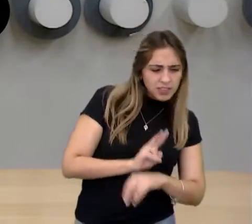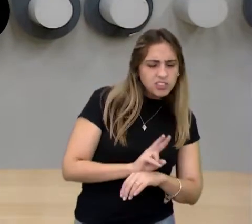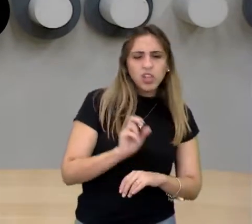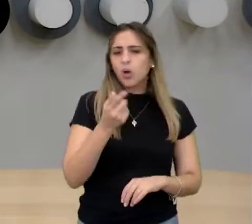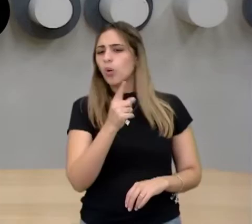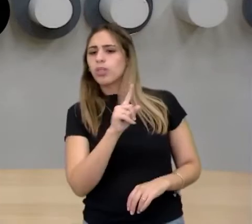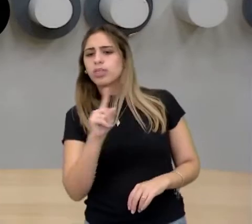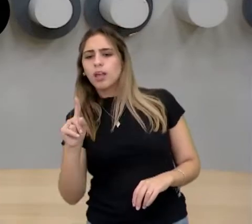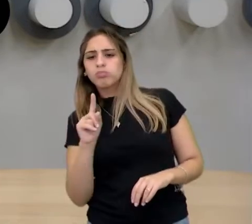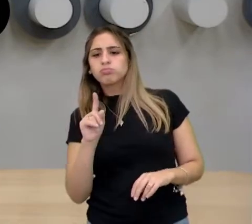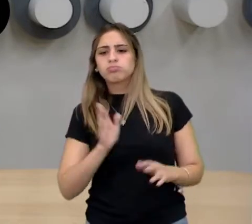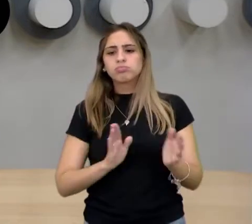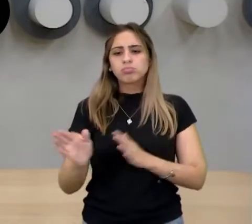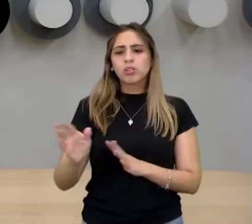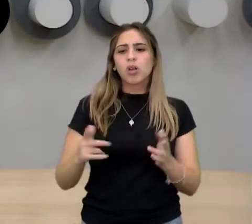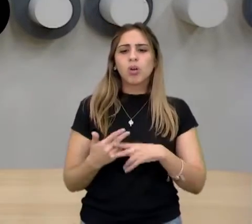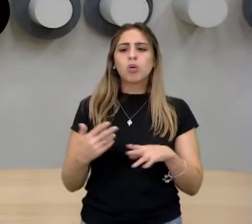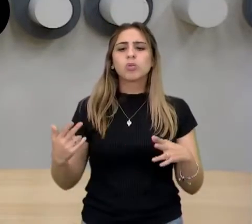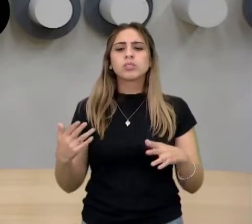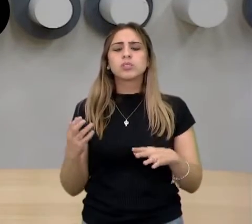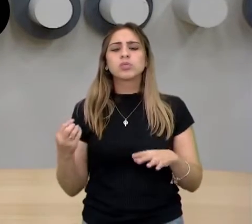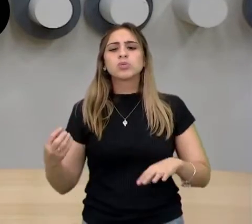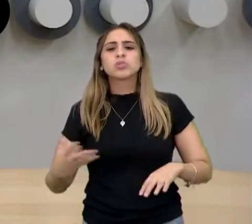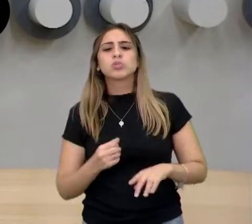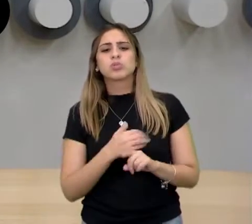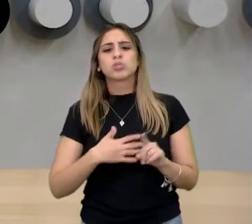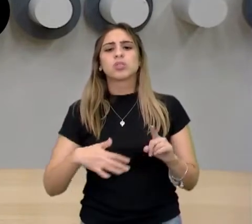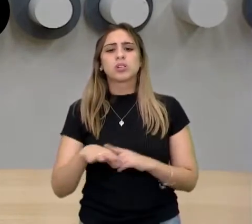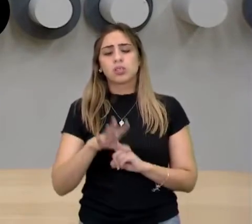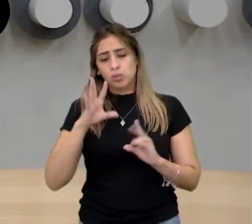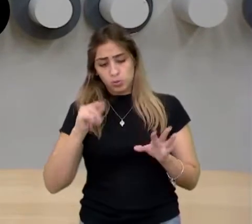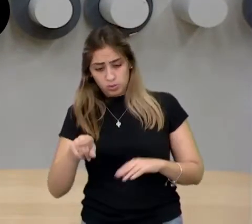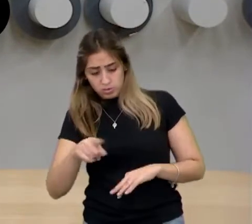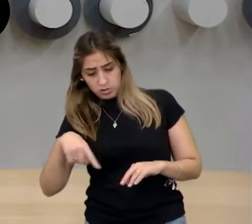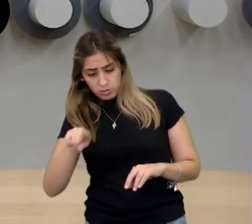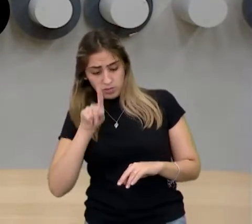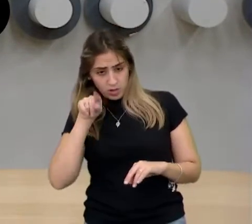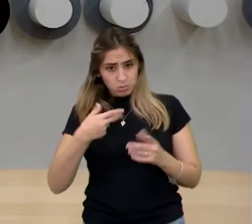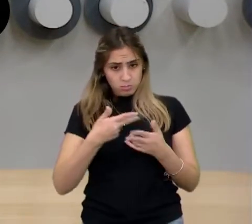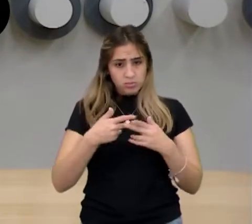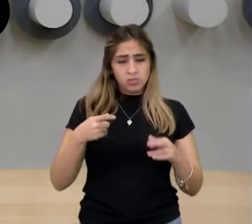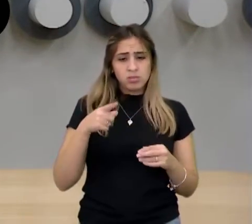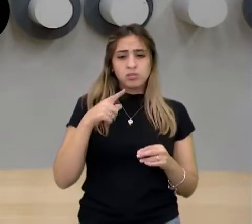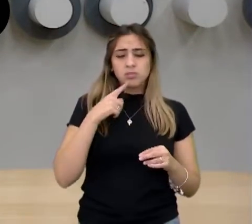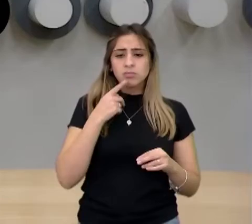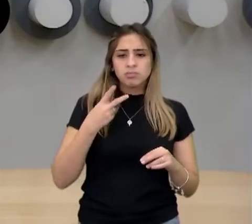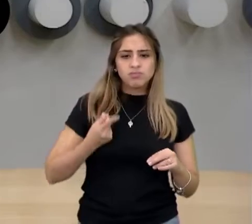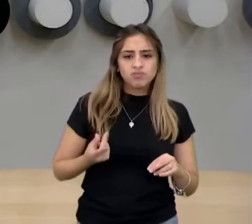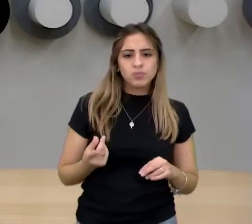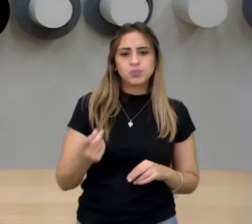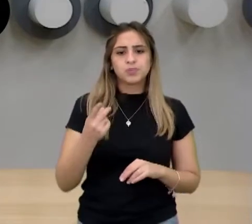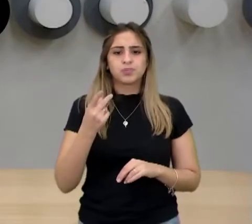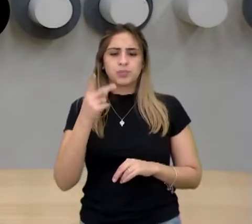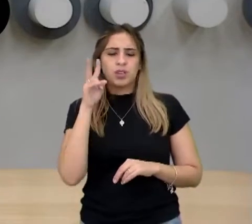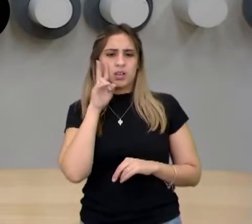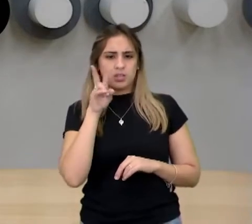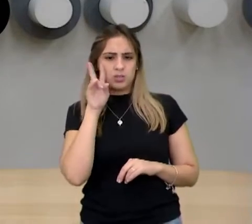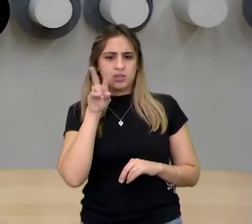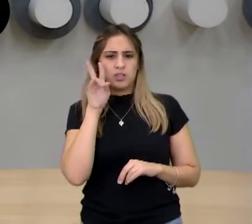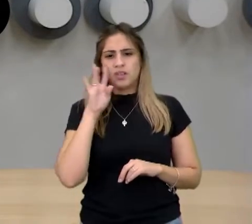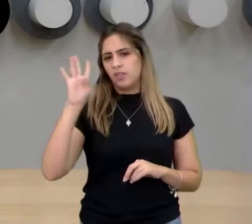não determinadas classes sociais? Então, todas essas são questões que perduraram assim ao longo da história